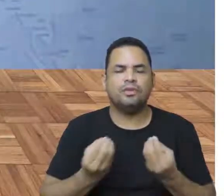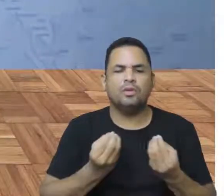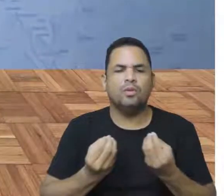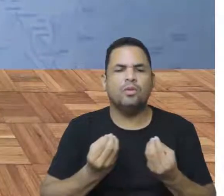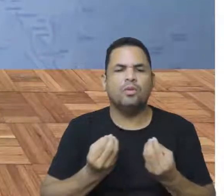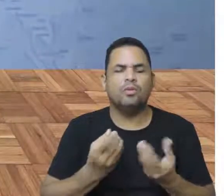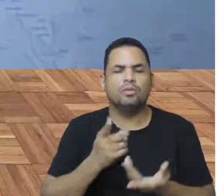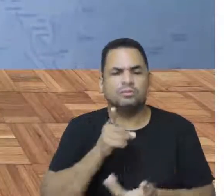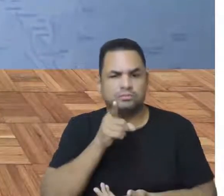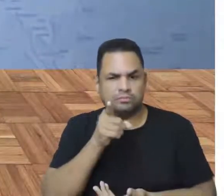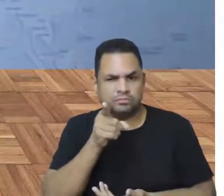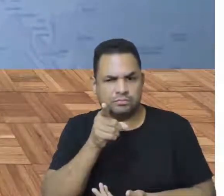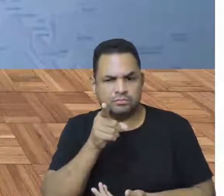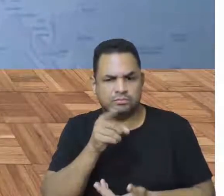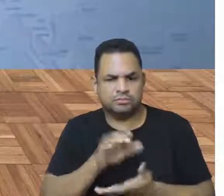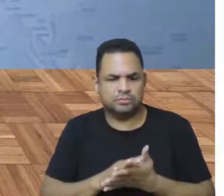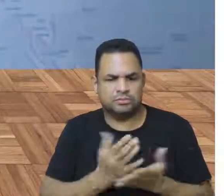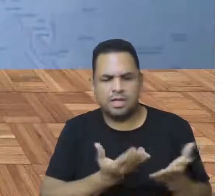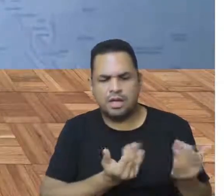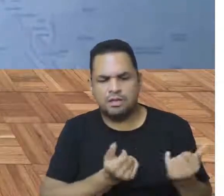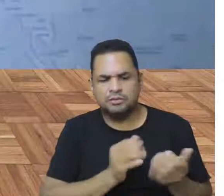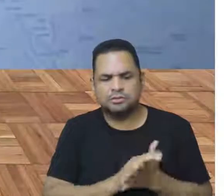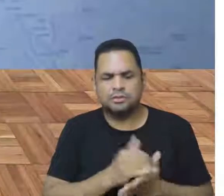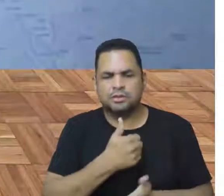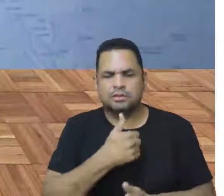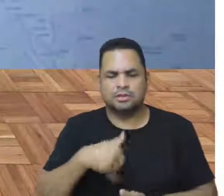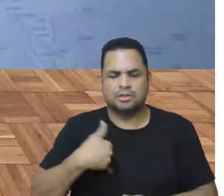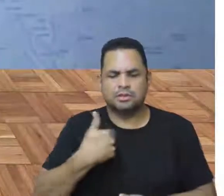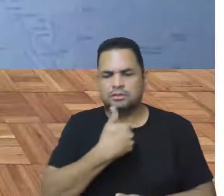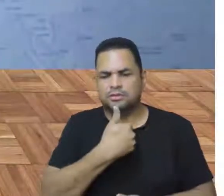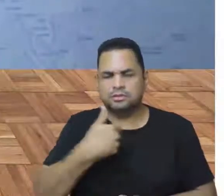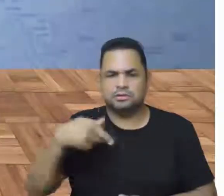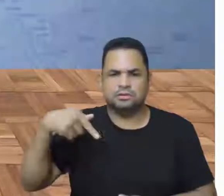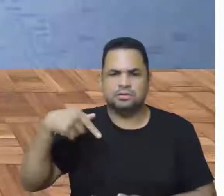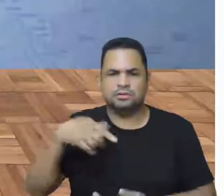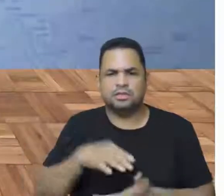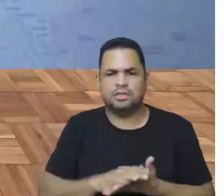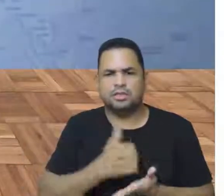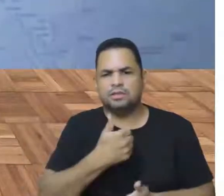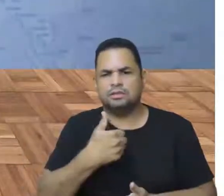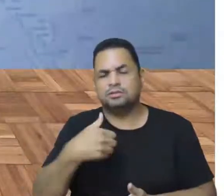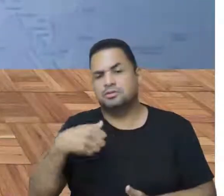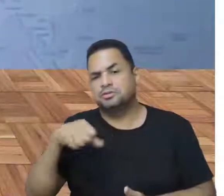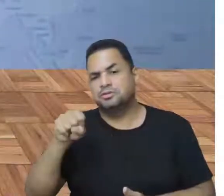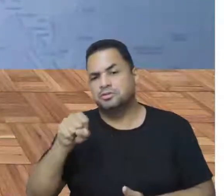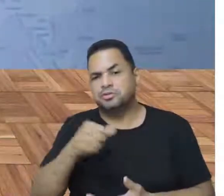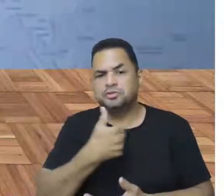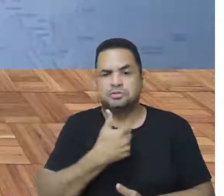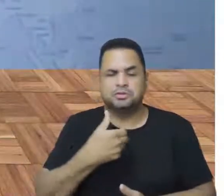você, jovem com seus 17 anos, 18, 16,